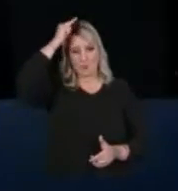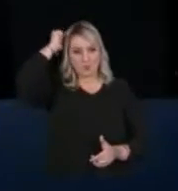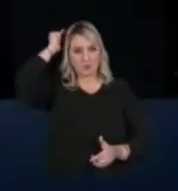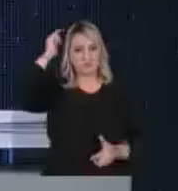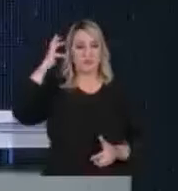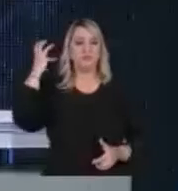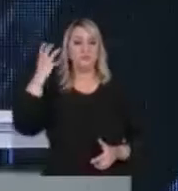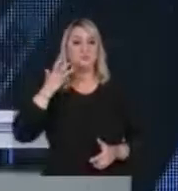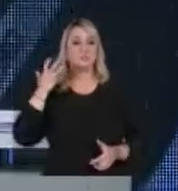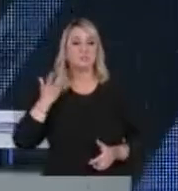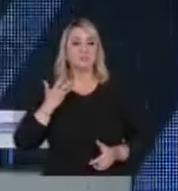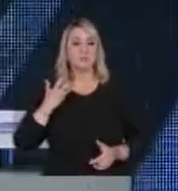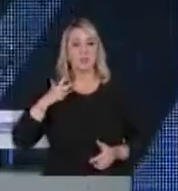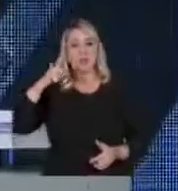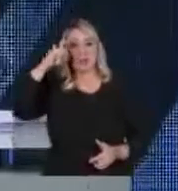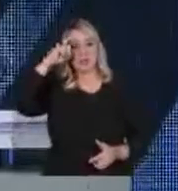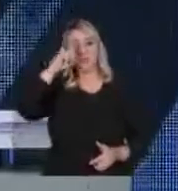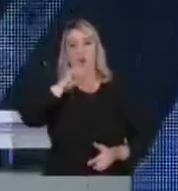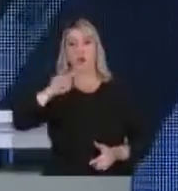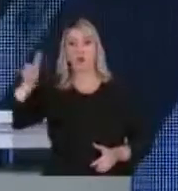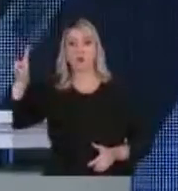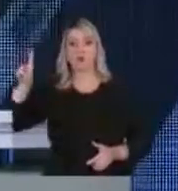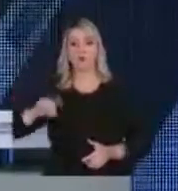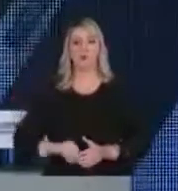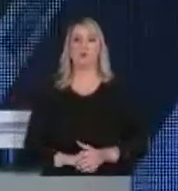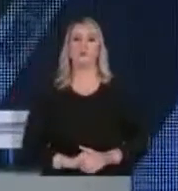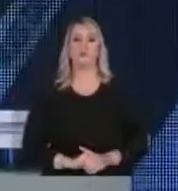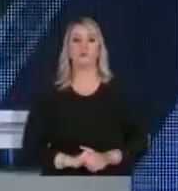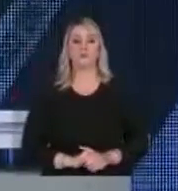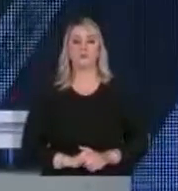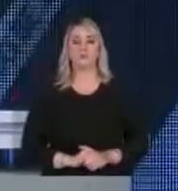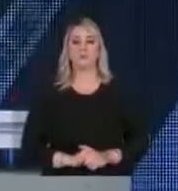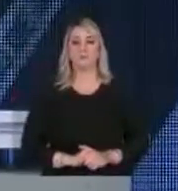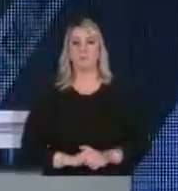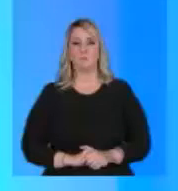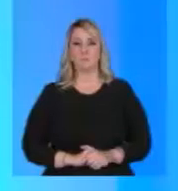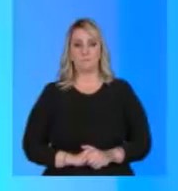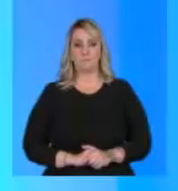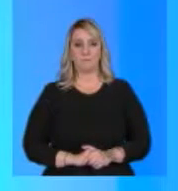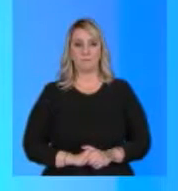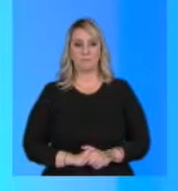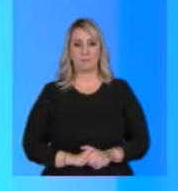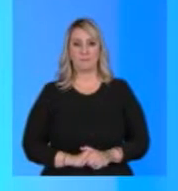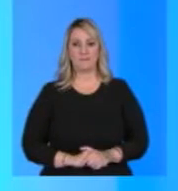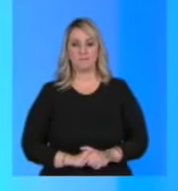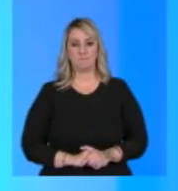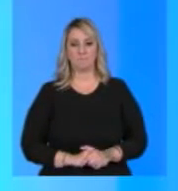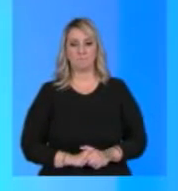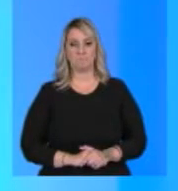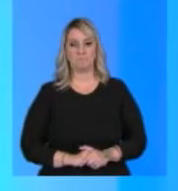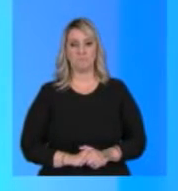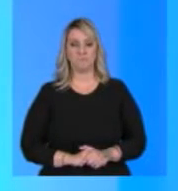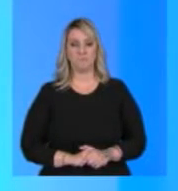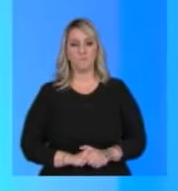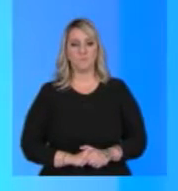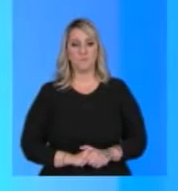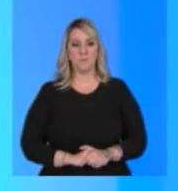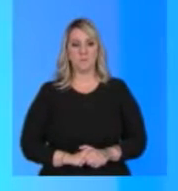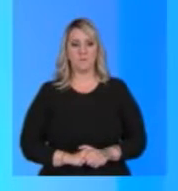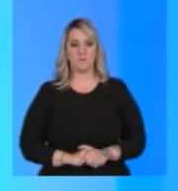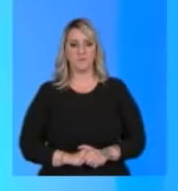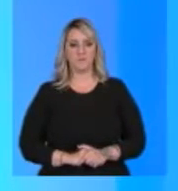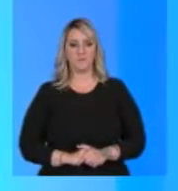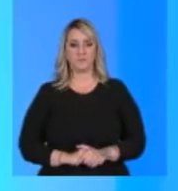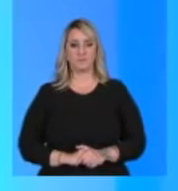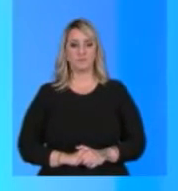crivella será o último porque foi o primeiro ele encerra esta rodada o usuário bolão osório